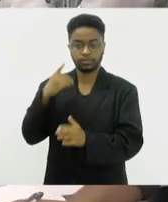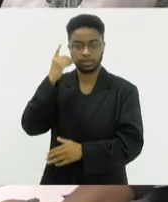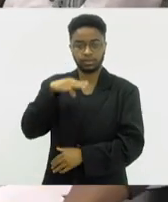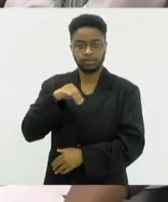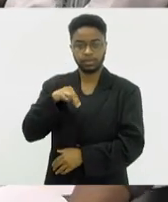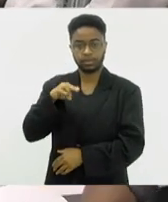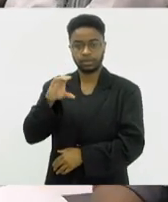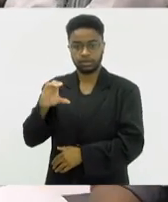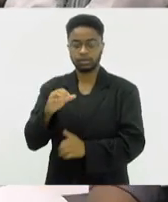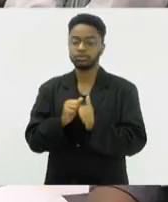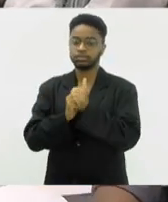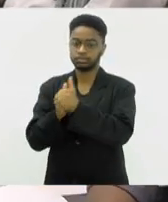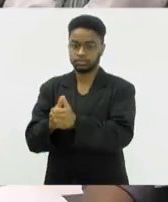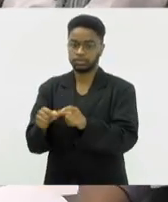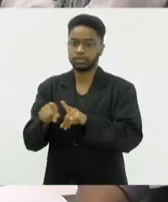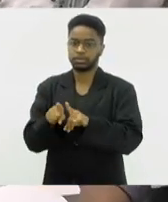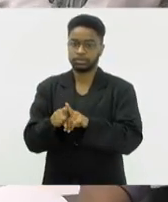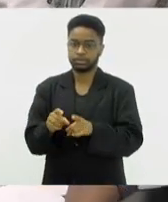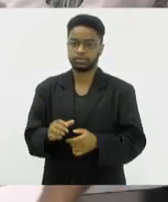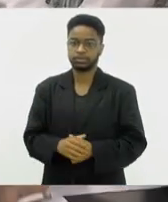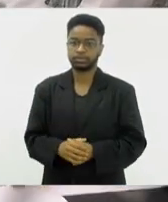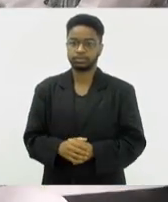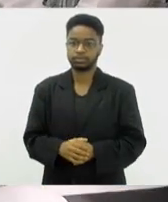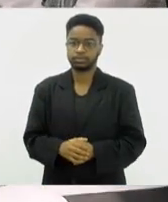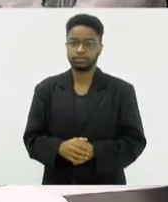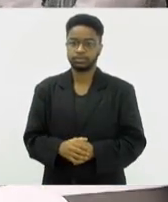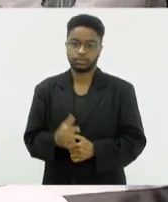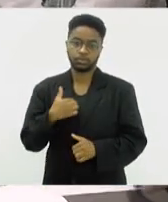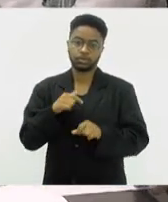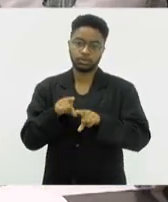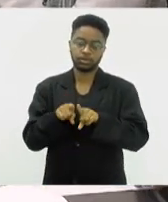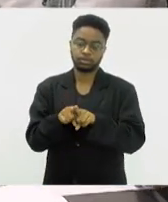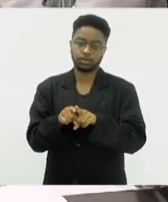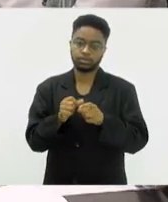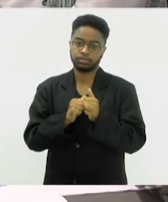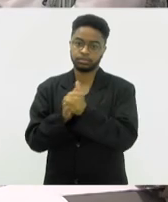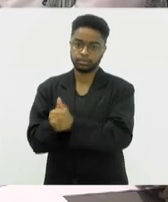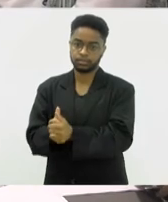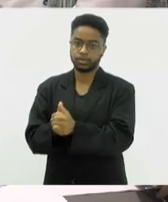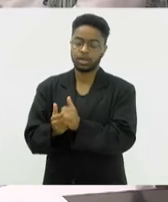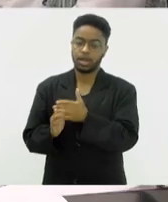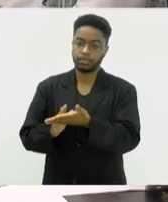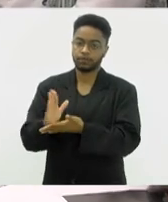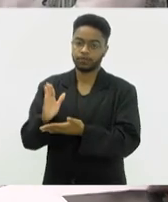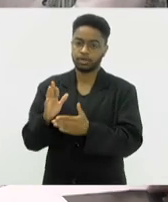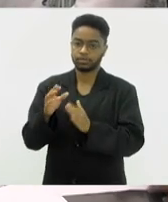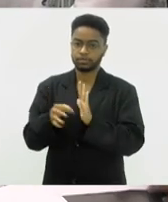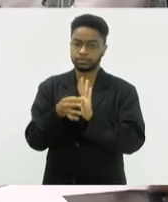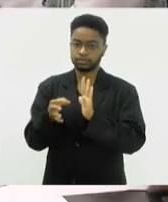Mink. Também acompanho o relator. Também acompanho o relator. Aprovado o parecer do relator.